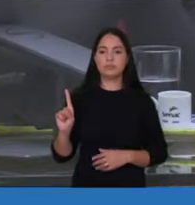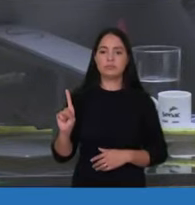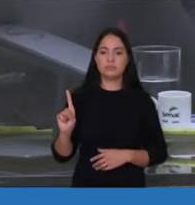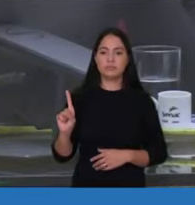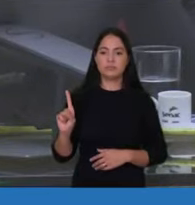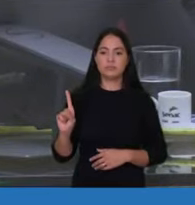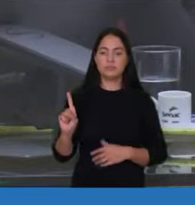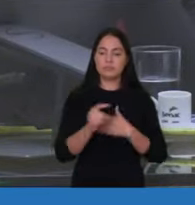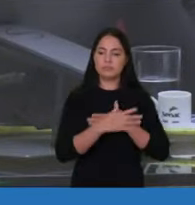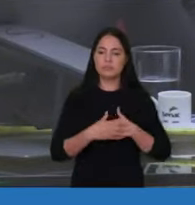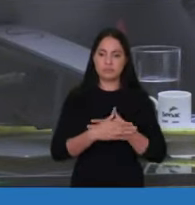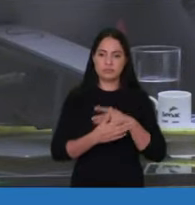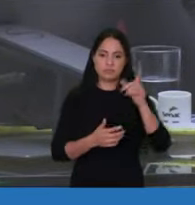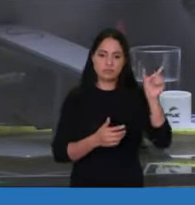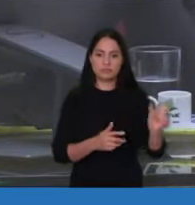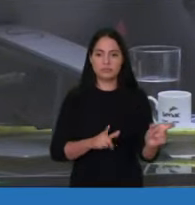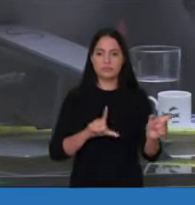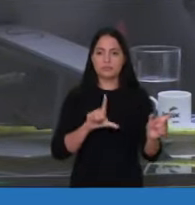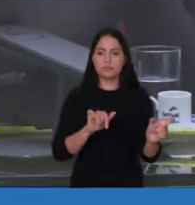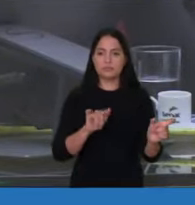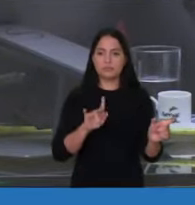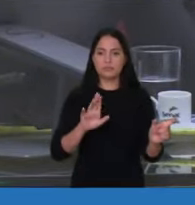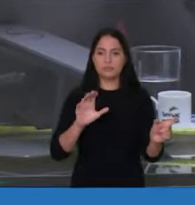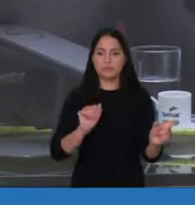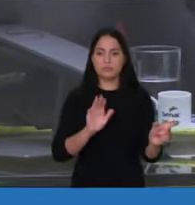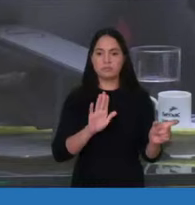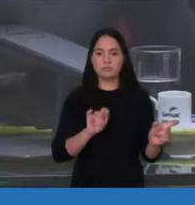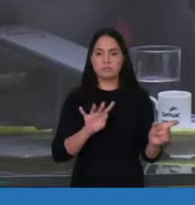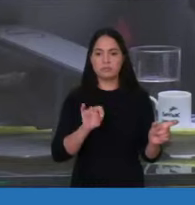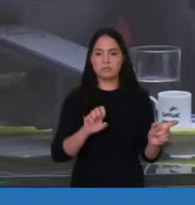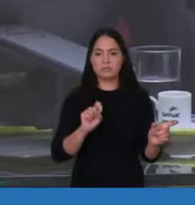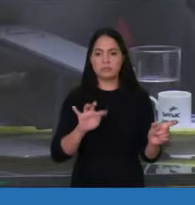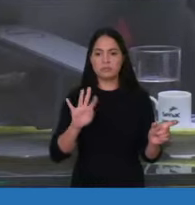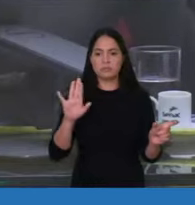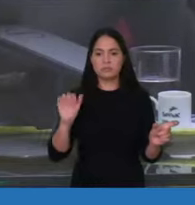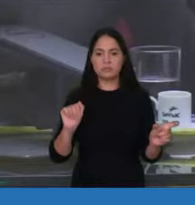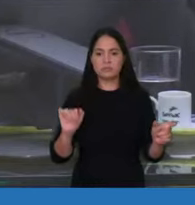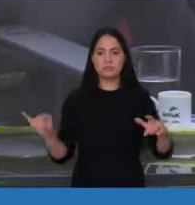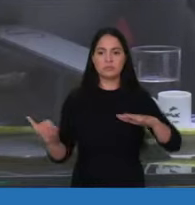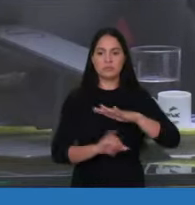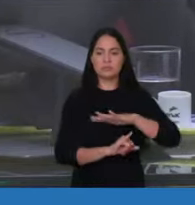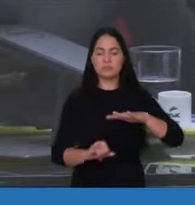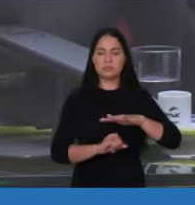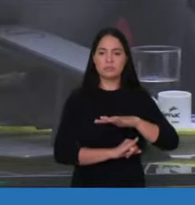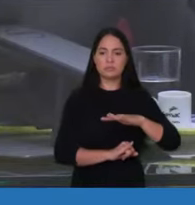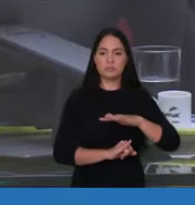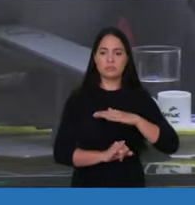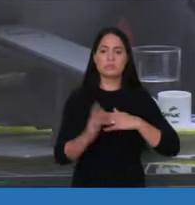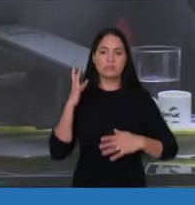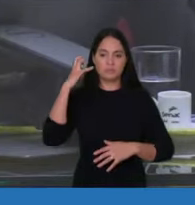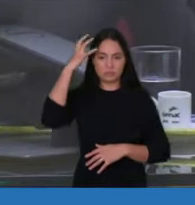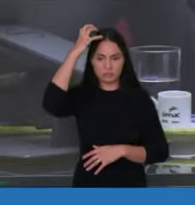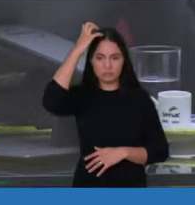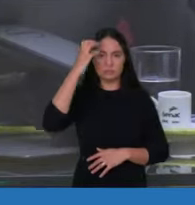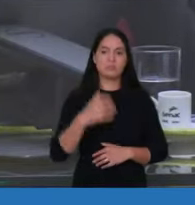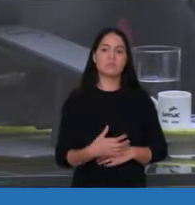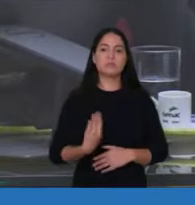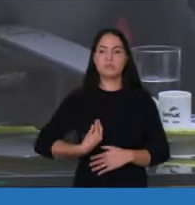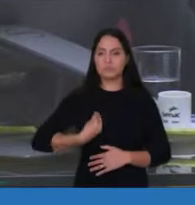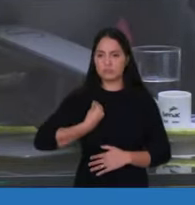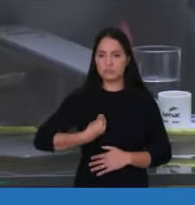querida Lígia Batista, diretora executiva do Instituto Marielle Franco, agradecendo sua